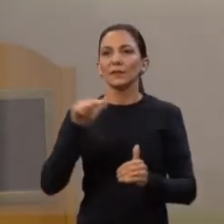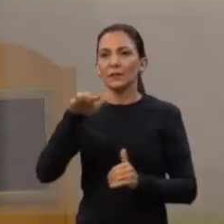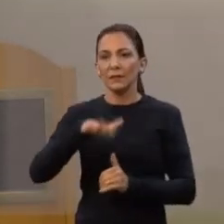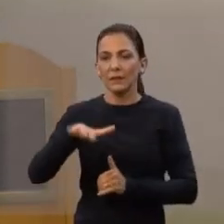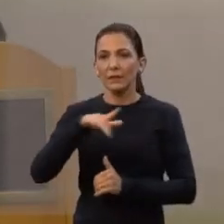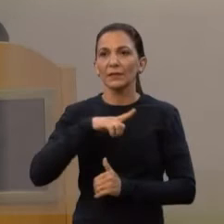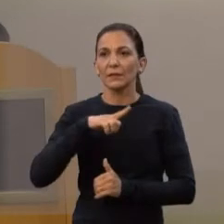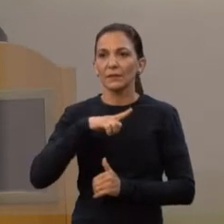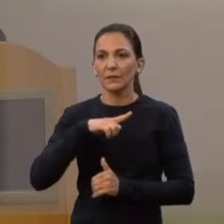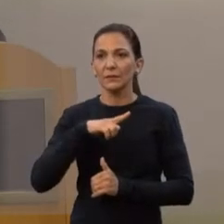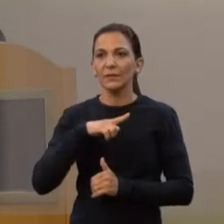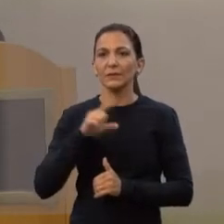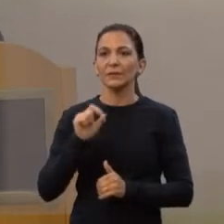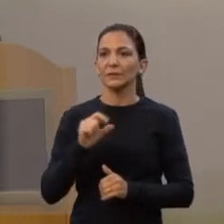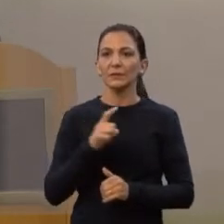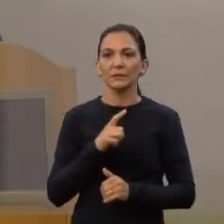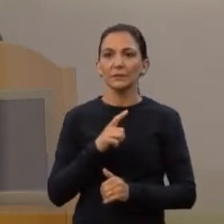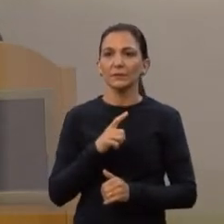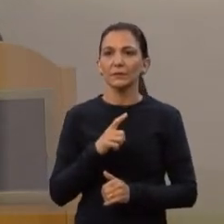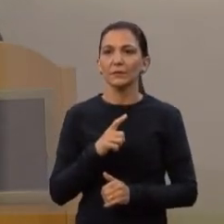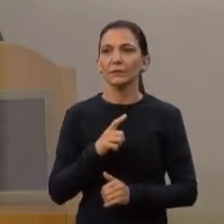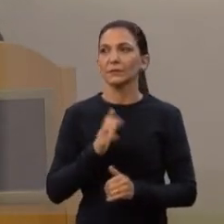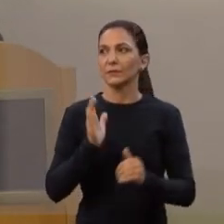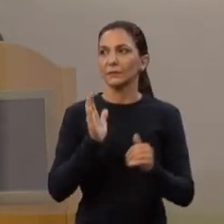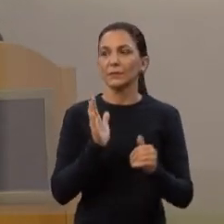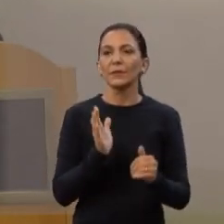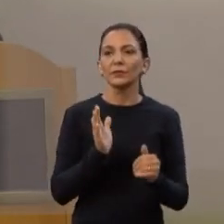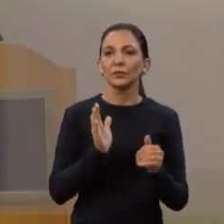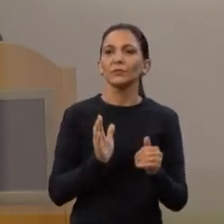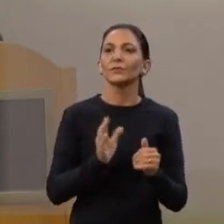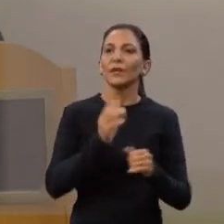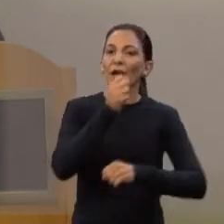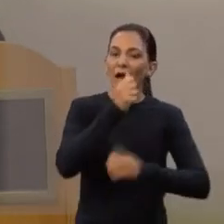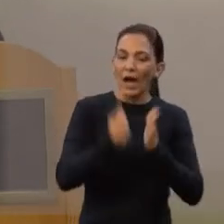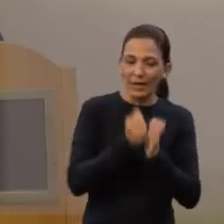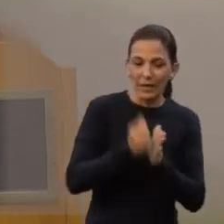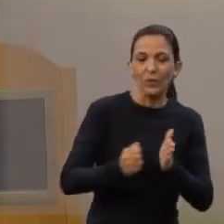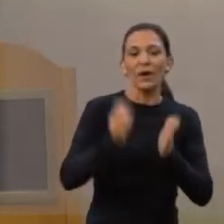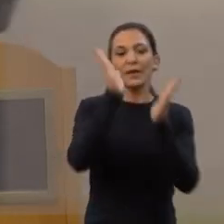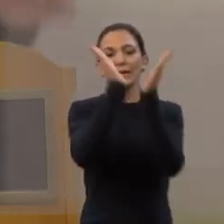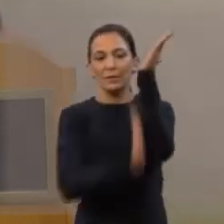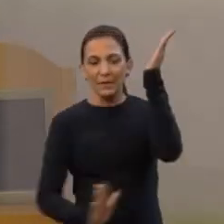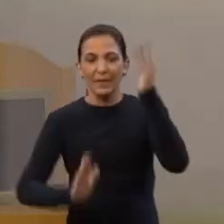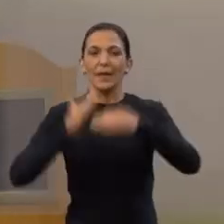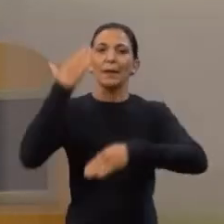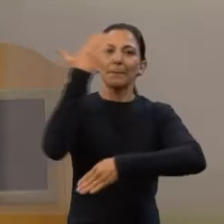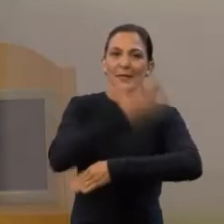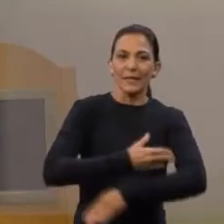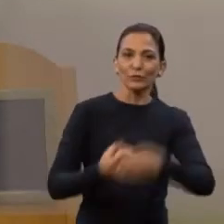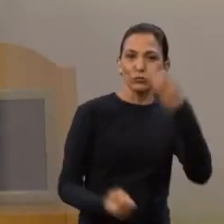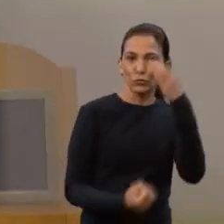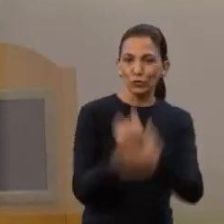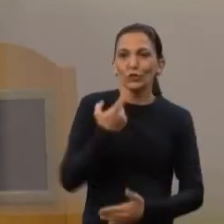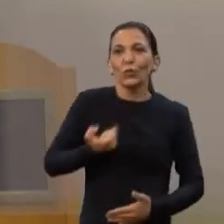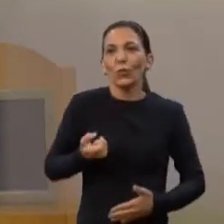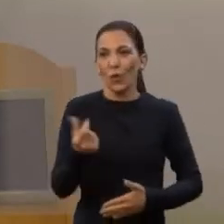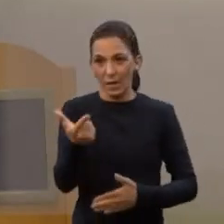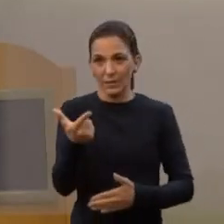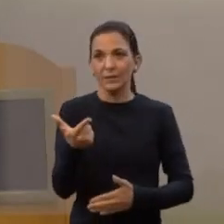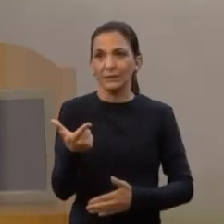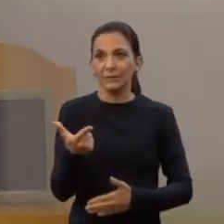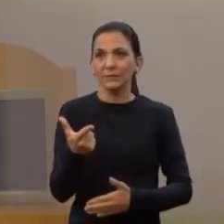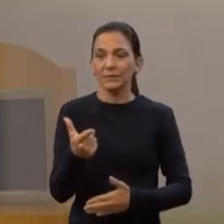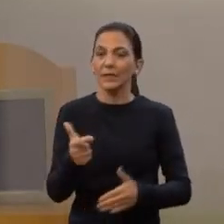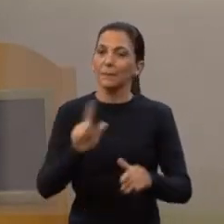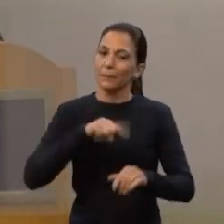Que bom que desde se unam ao pedágio foi a força também do Parlamento que não se